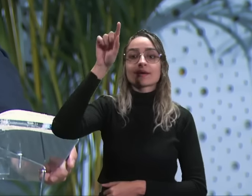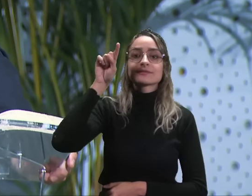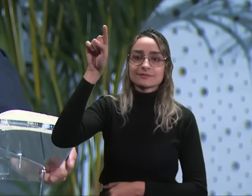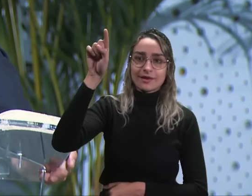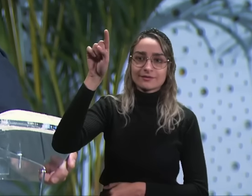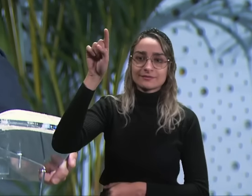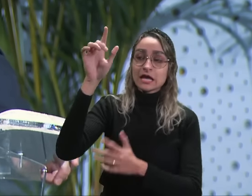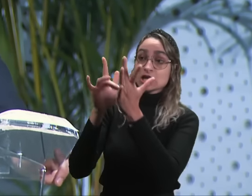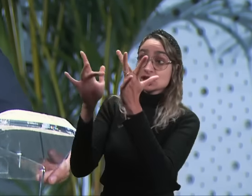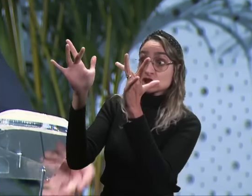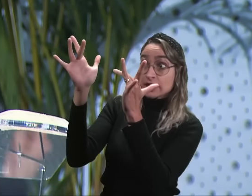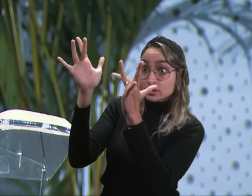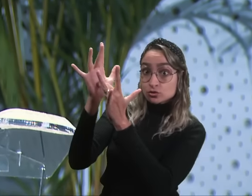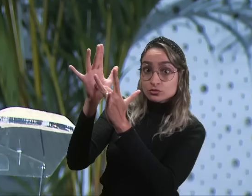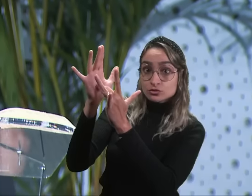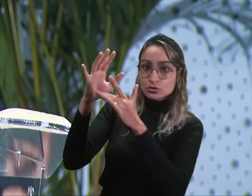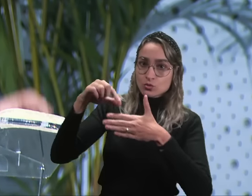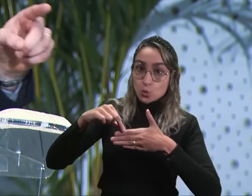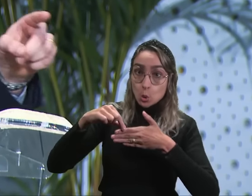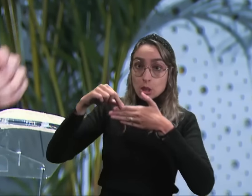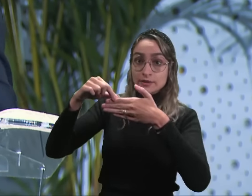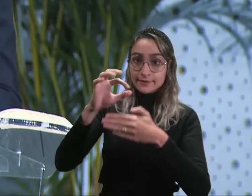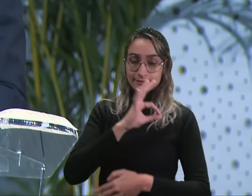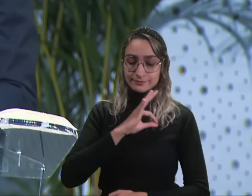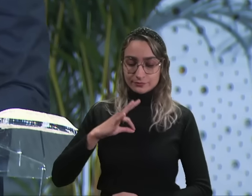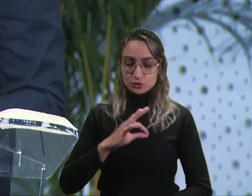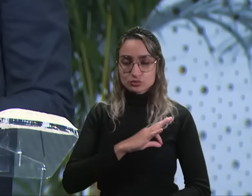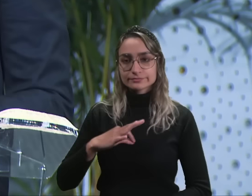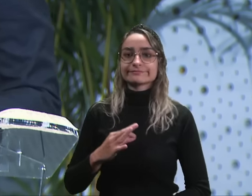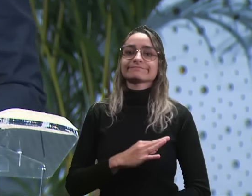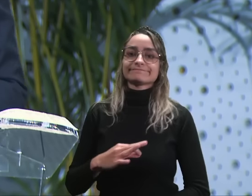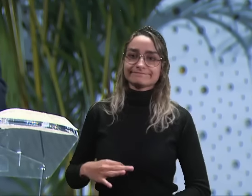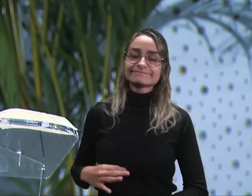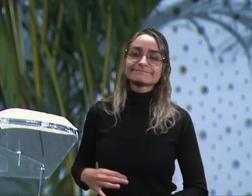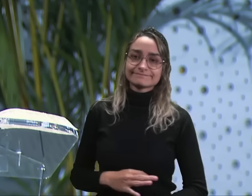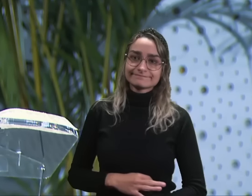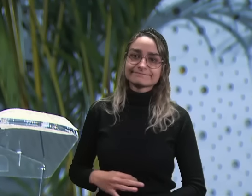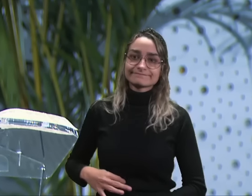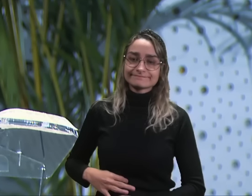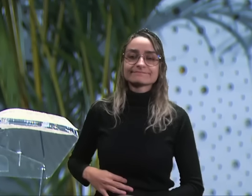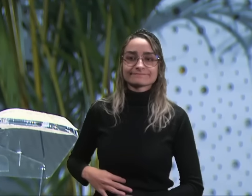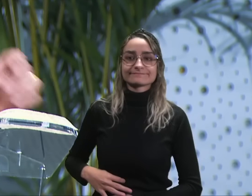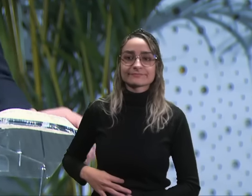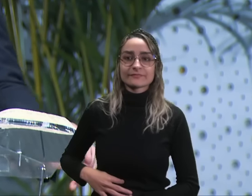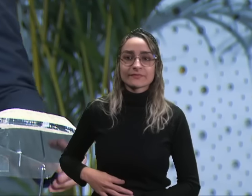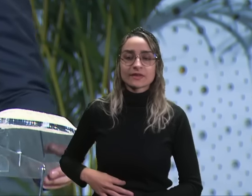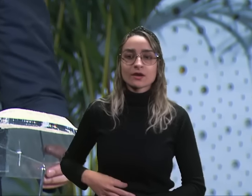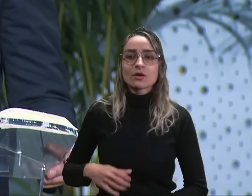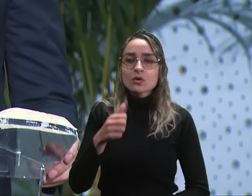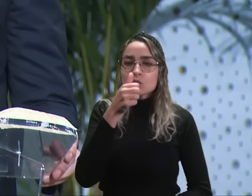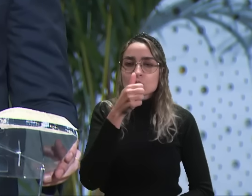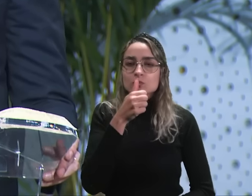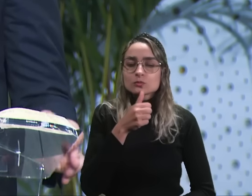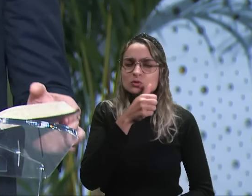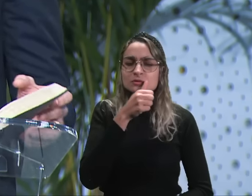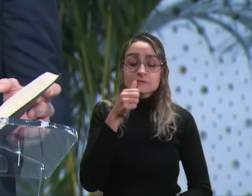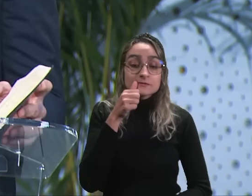ponto a lei de Deus a eterna Como é o seu próprio Trono o sacrifício de Jesus na